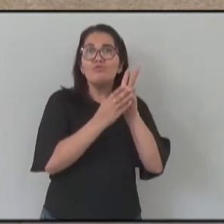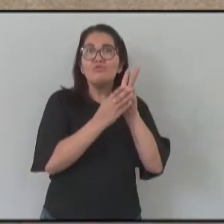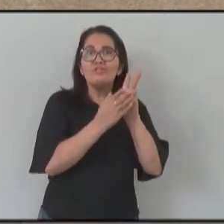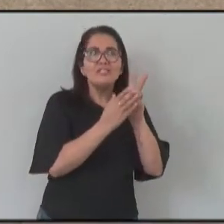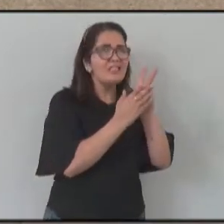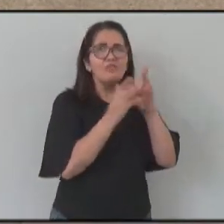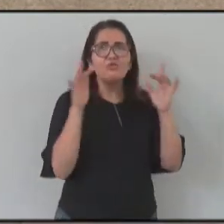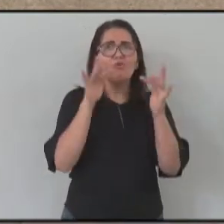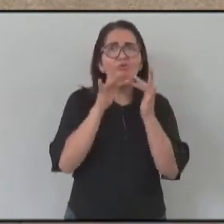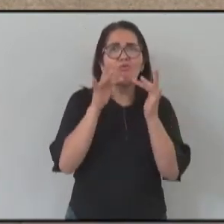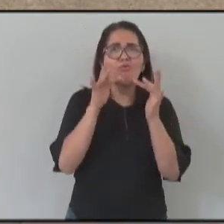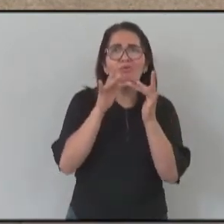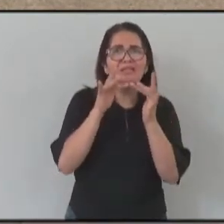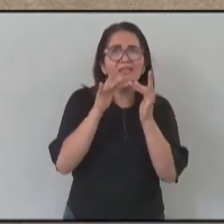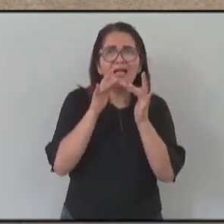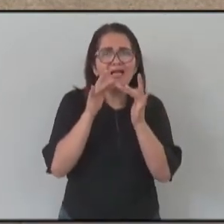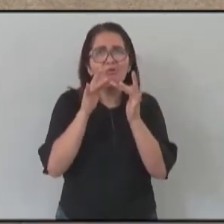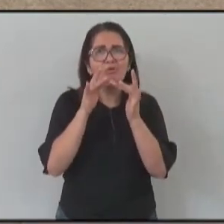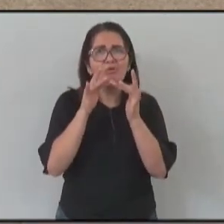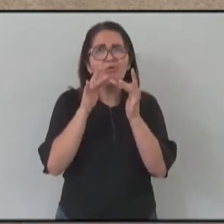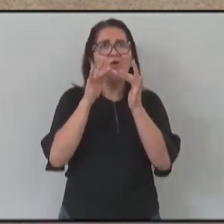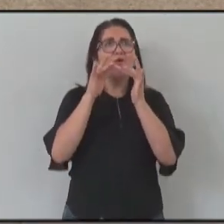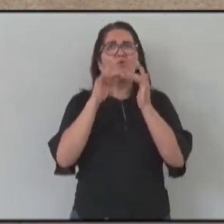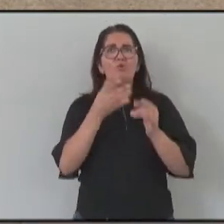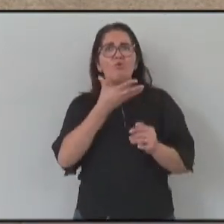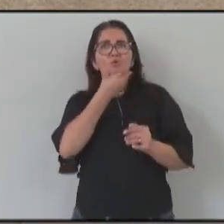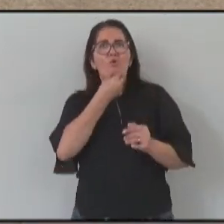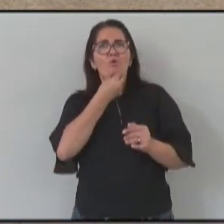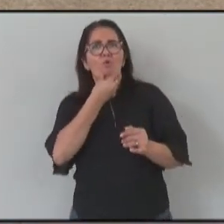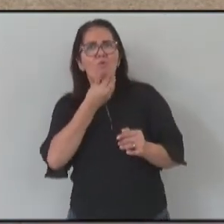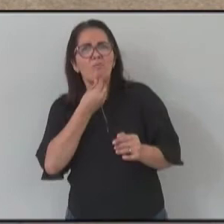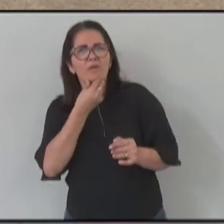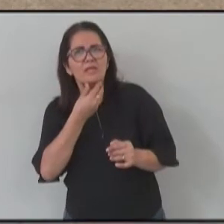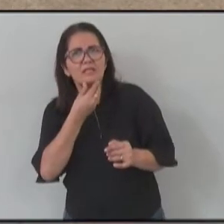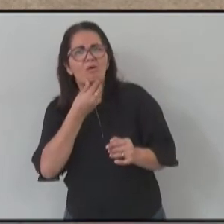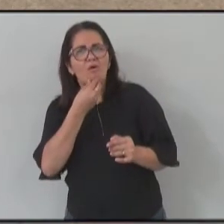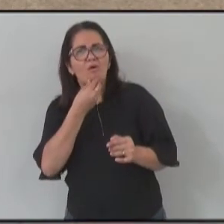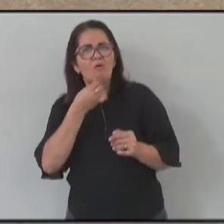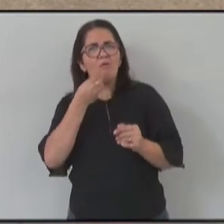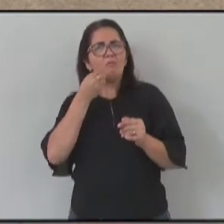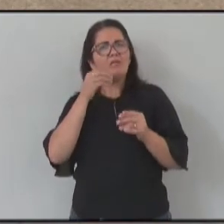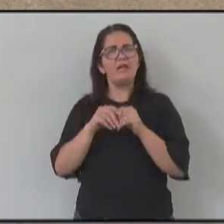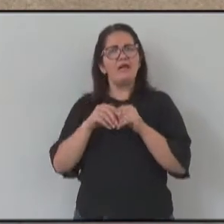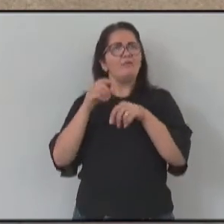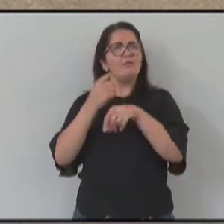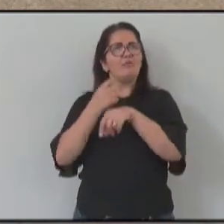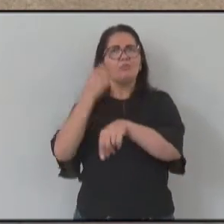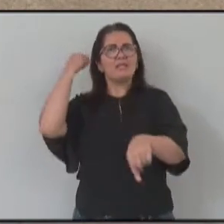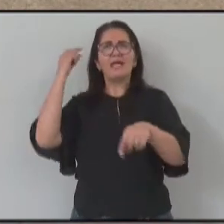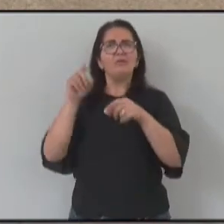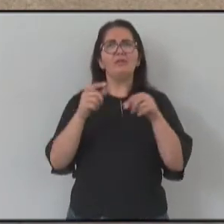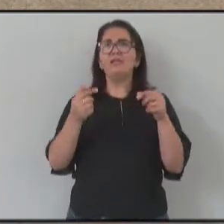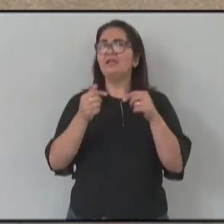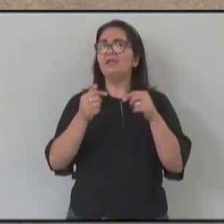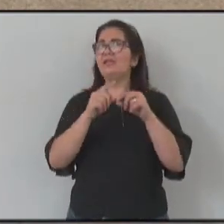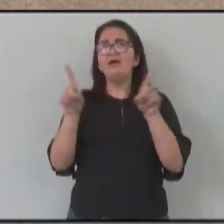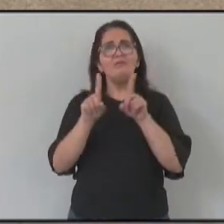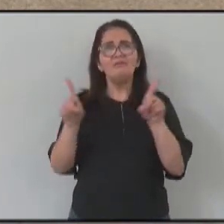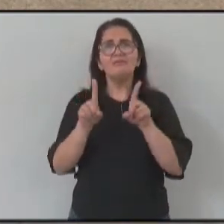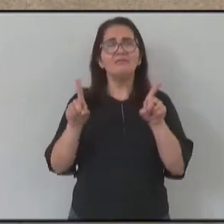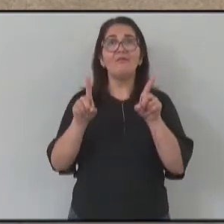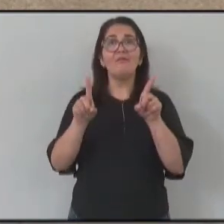tinham contatos com homens das aldeias mais próximas, todos eram índios, mas